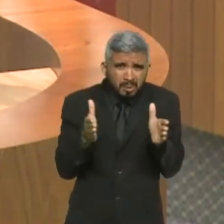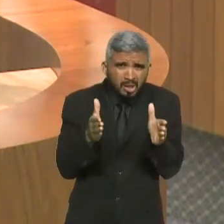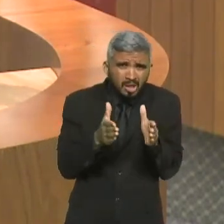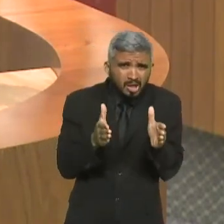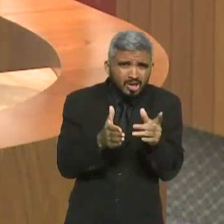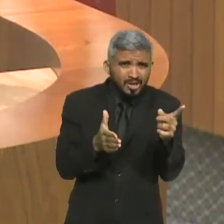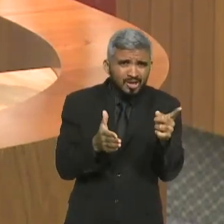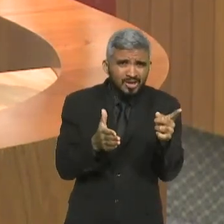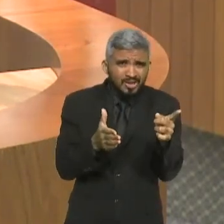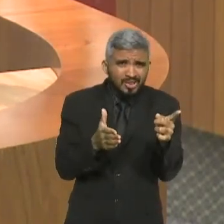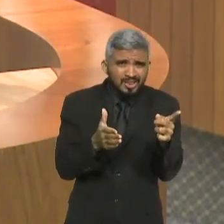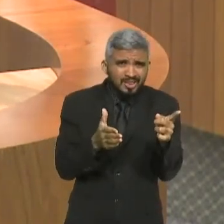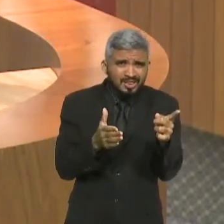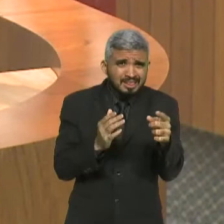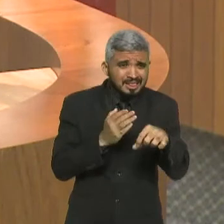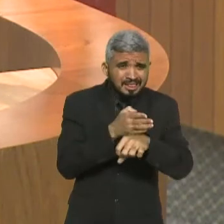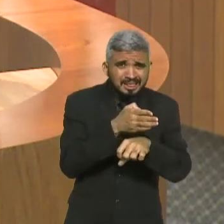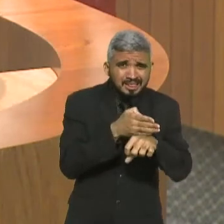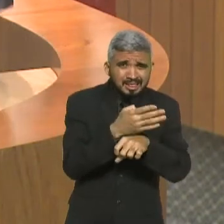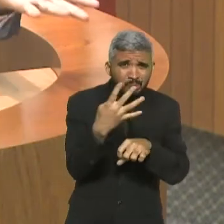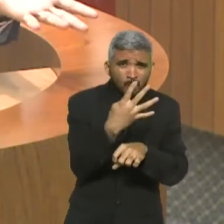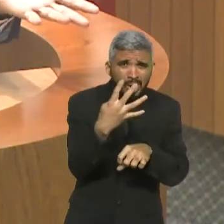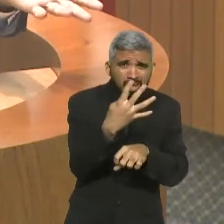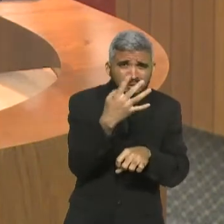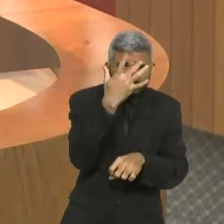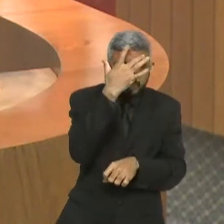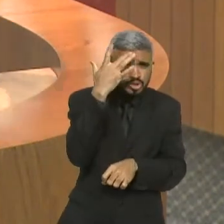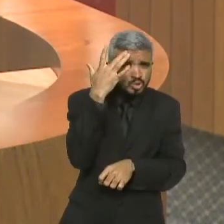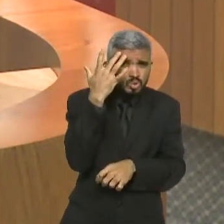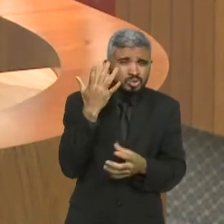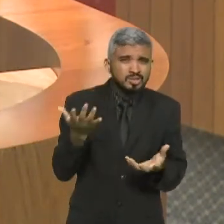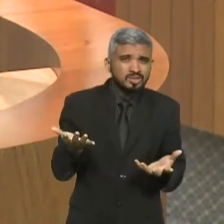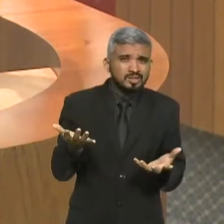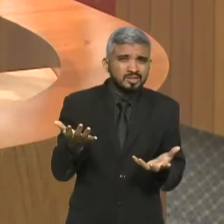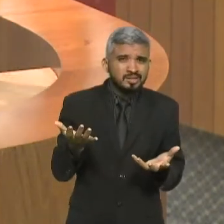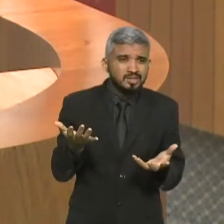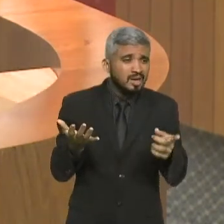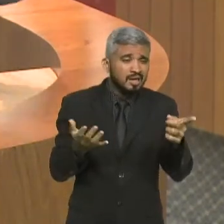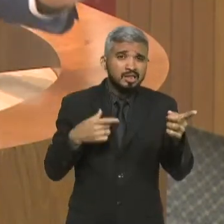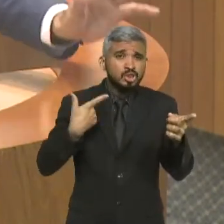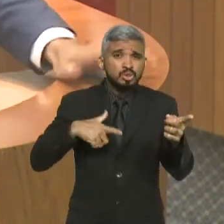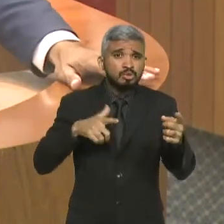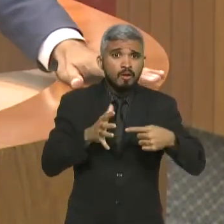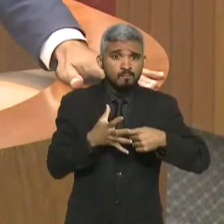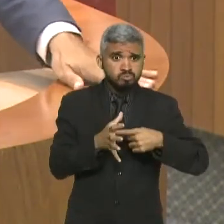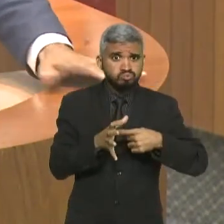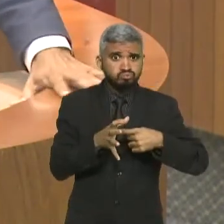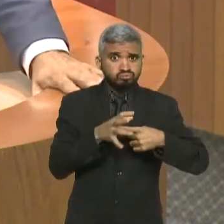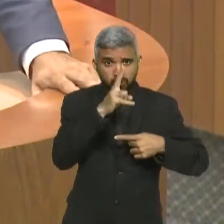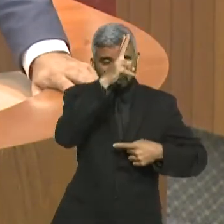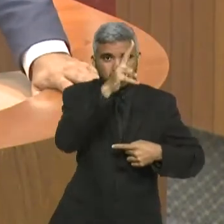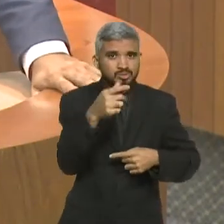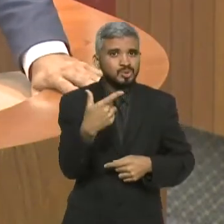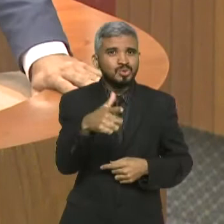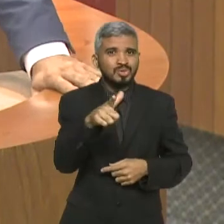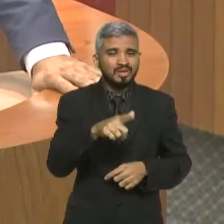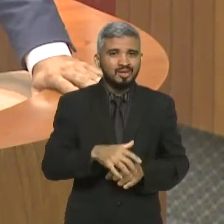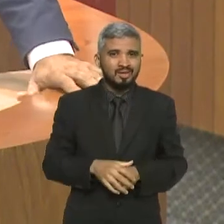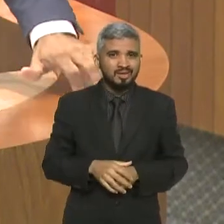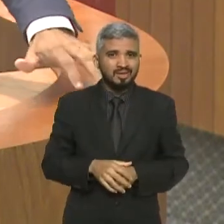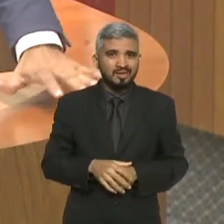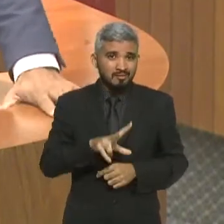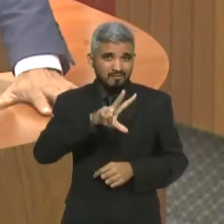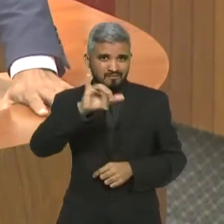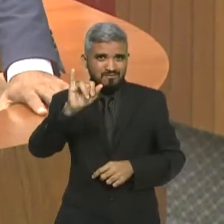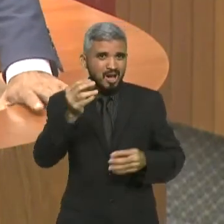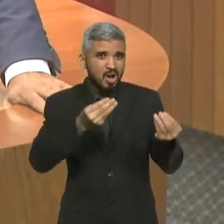tem propulsão. Vai pegar o quê? Vai pegar essa balsa e vai largar aí no meio do mar? É